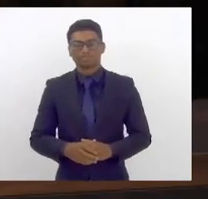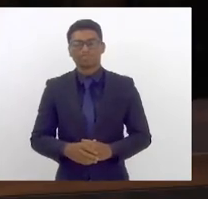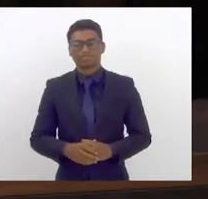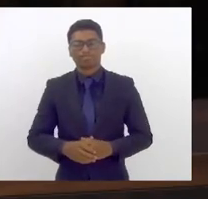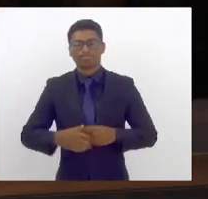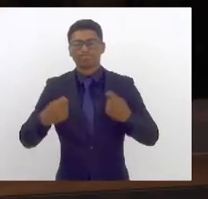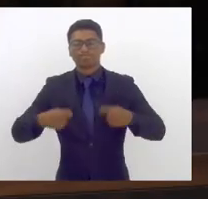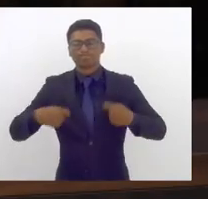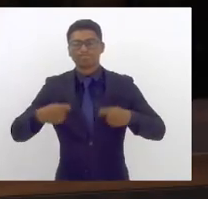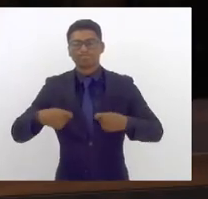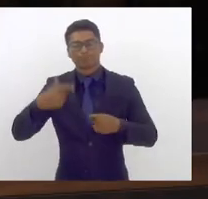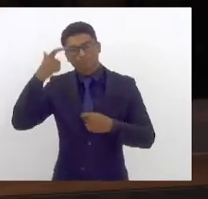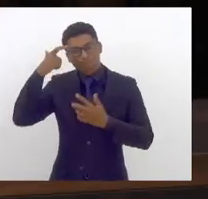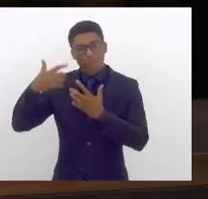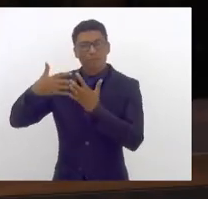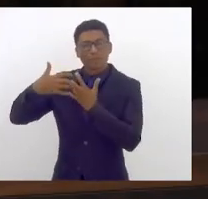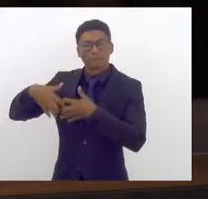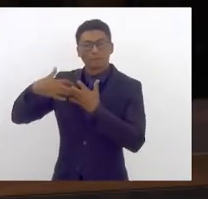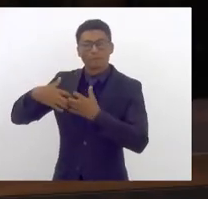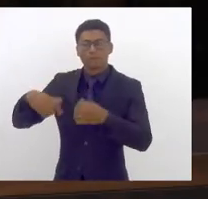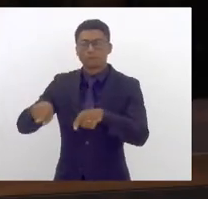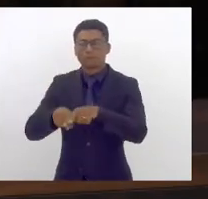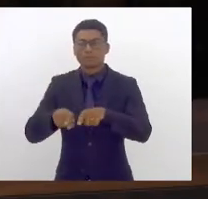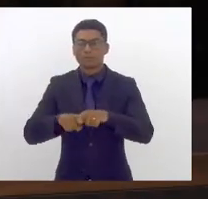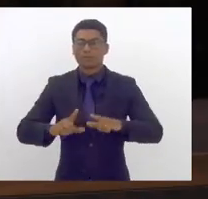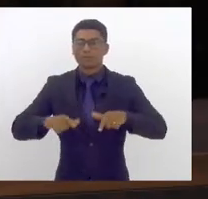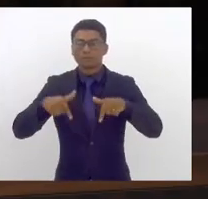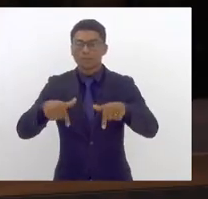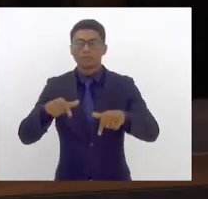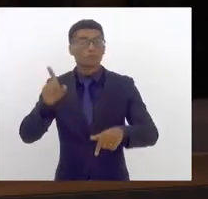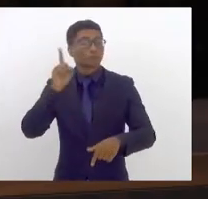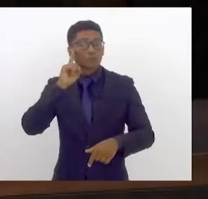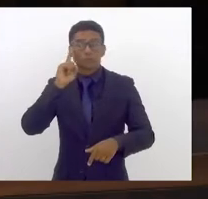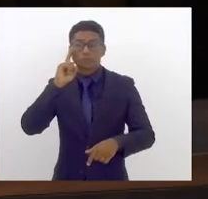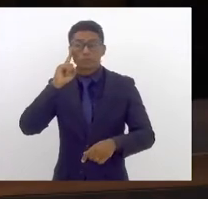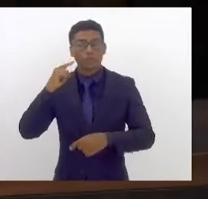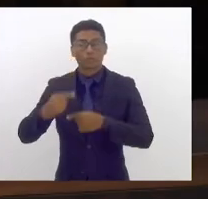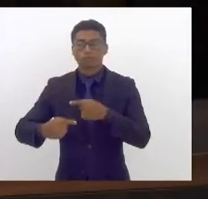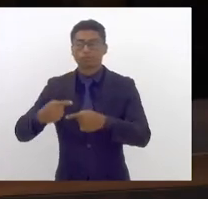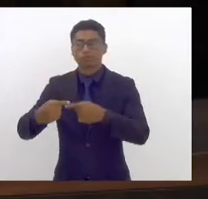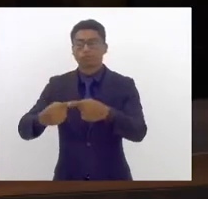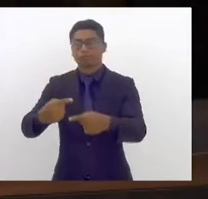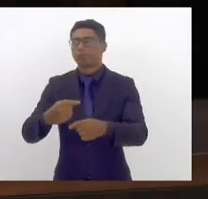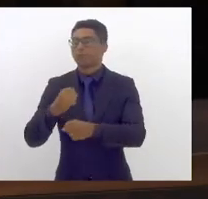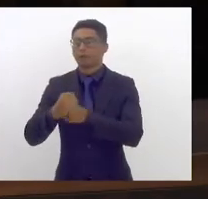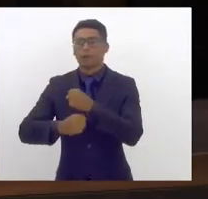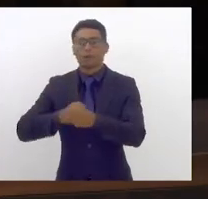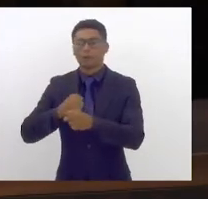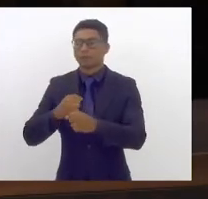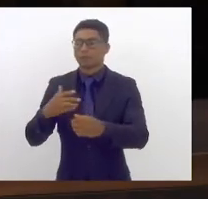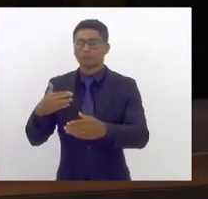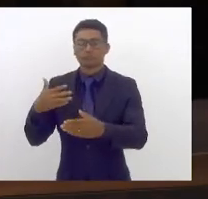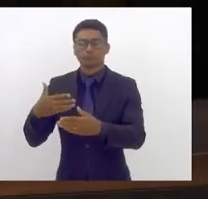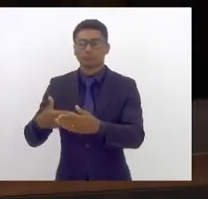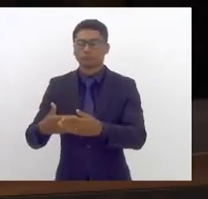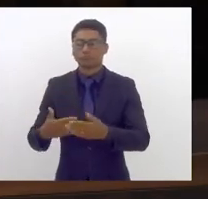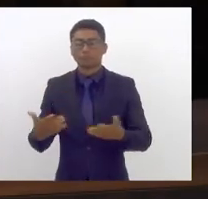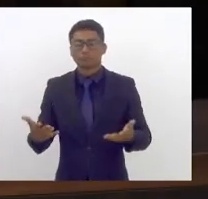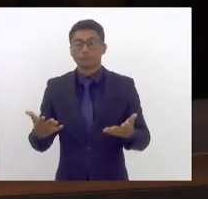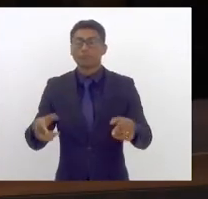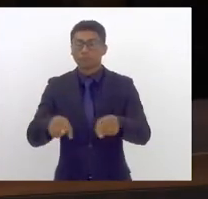e as ações de todos os dias do ano mas acho que é um momento também da gente